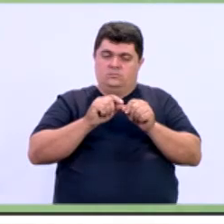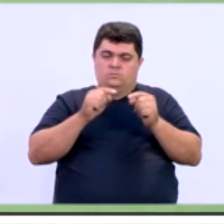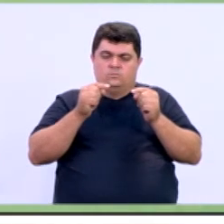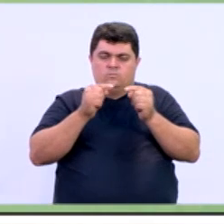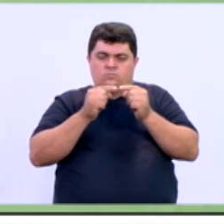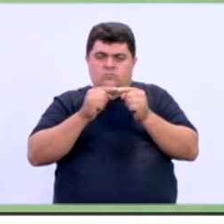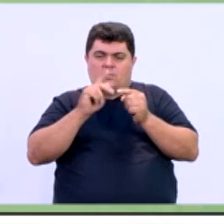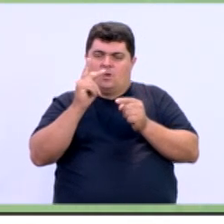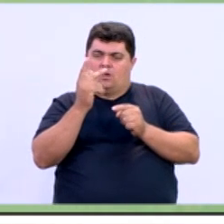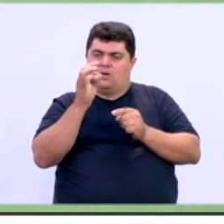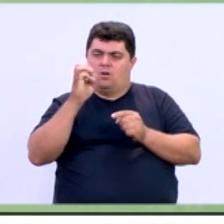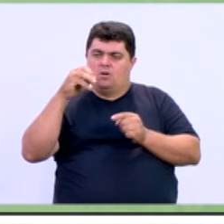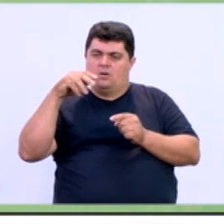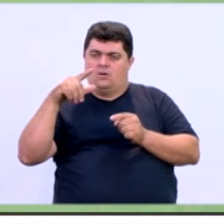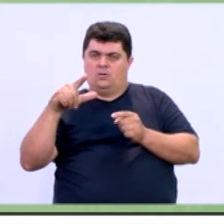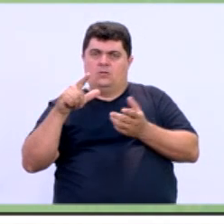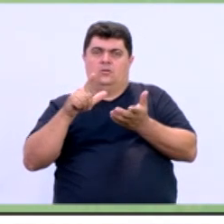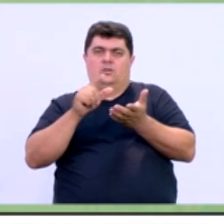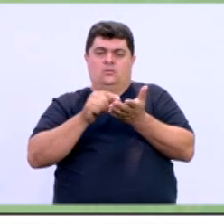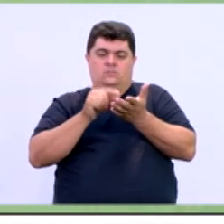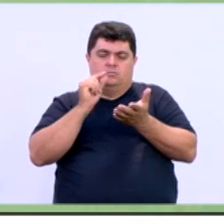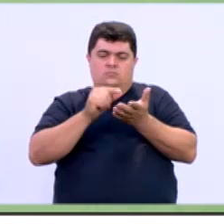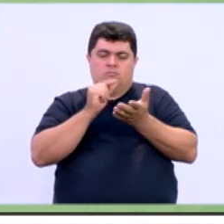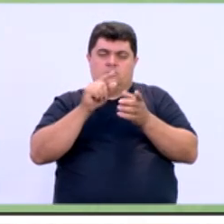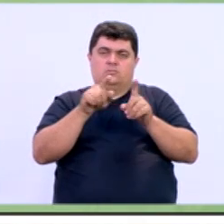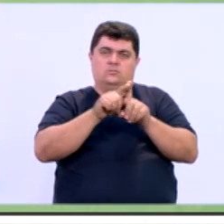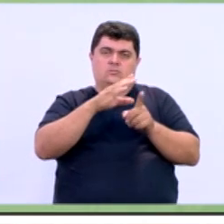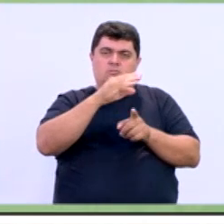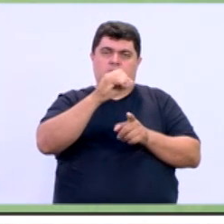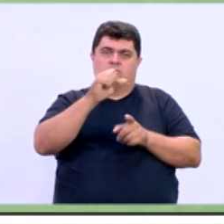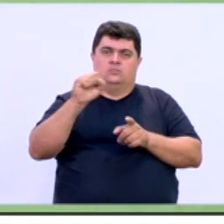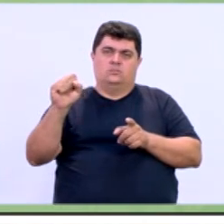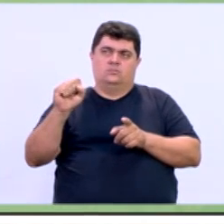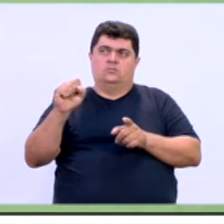de HTML, JavaScript e